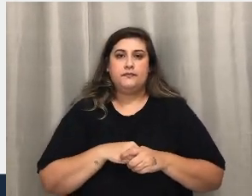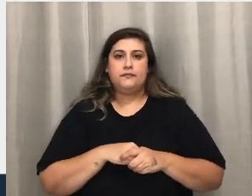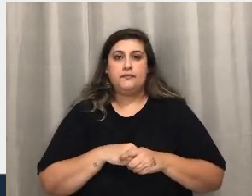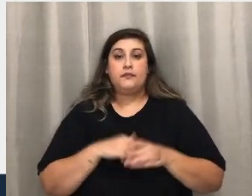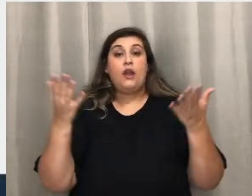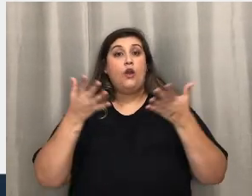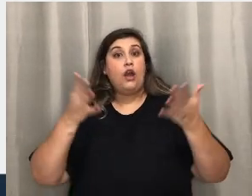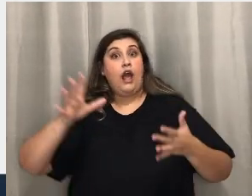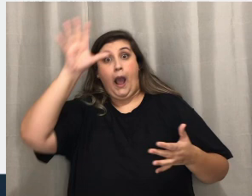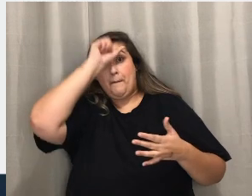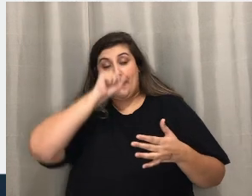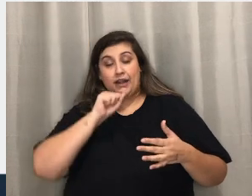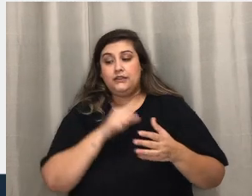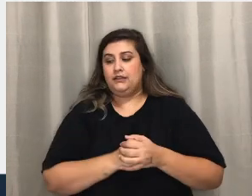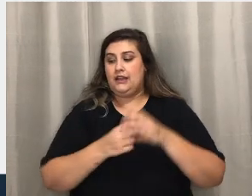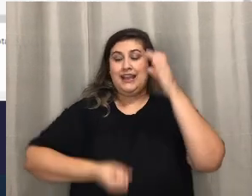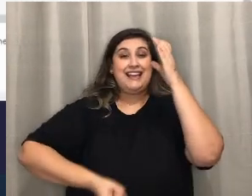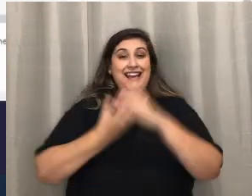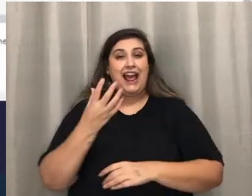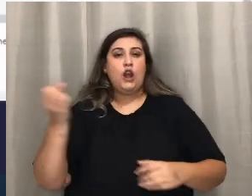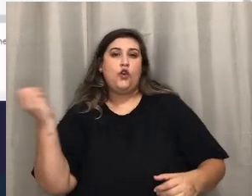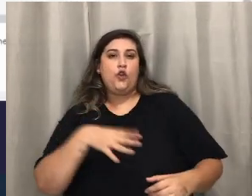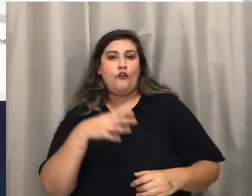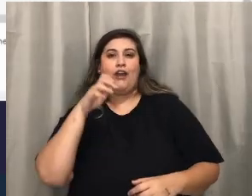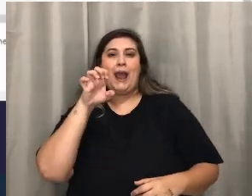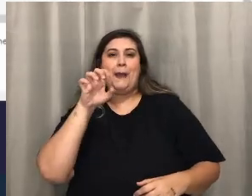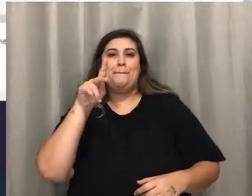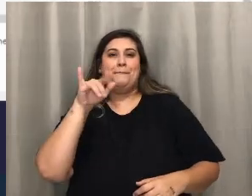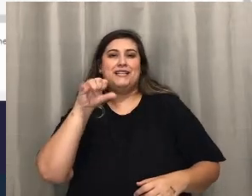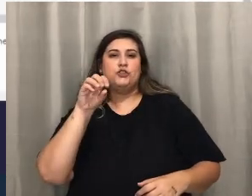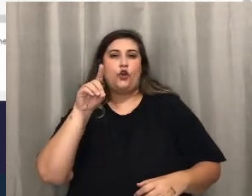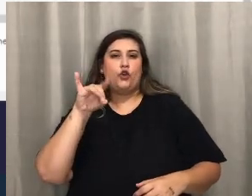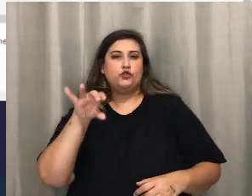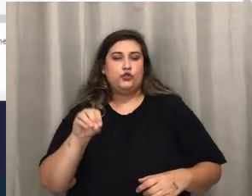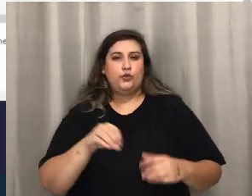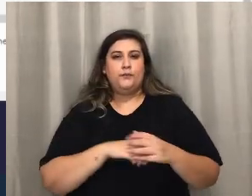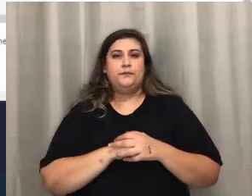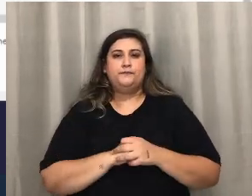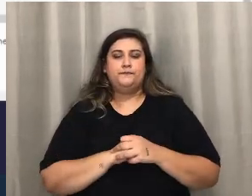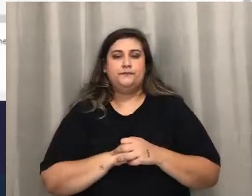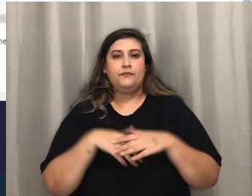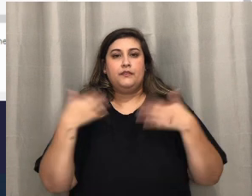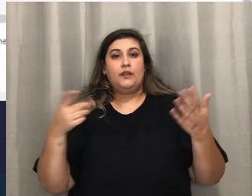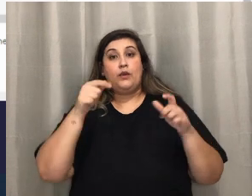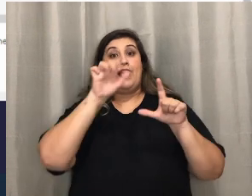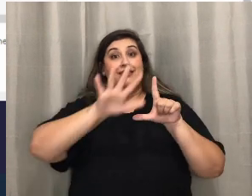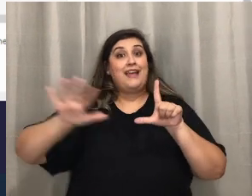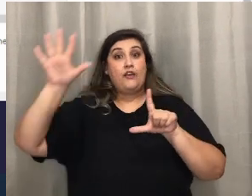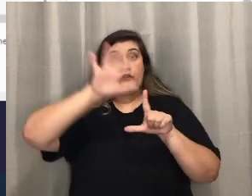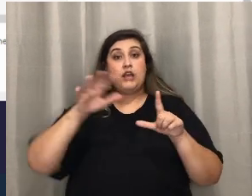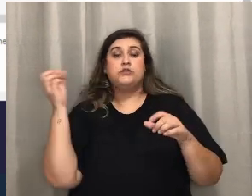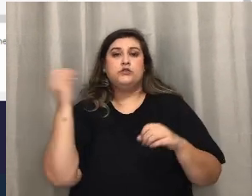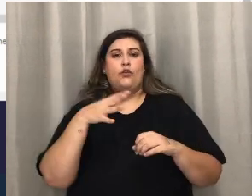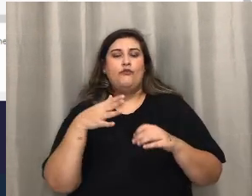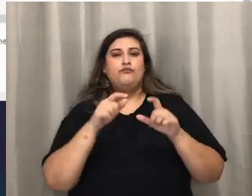Vamos agora aprender a criar um novo episódio. Então, nessa nossa interface, nessa